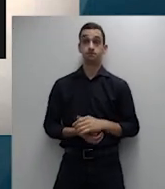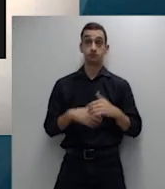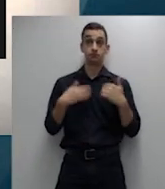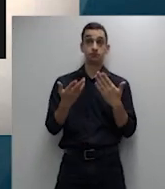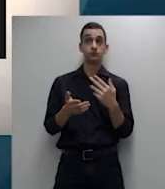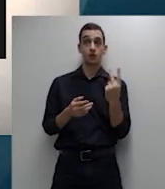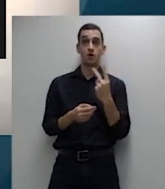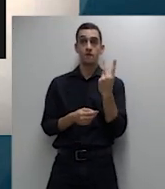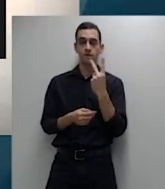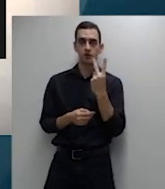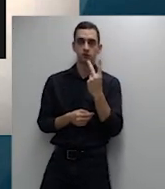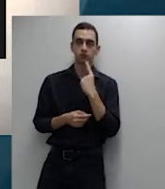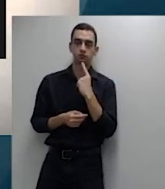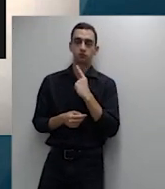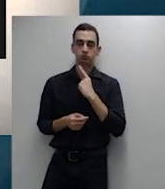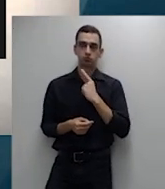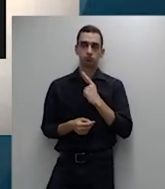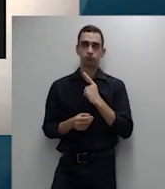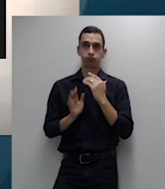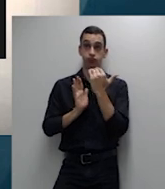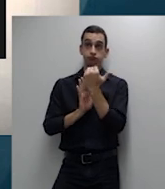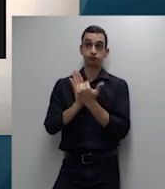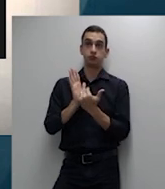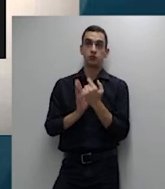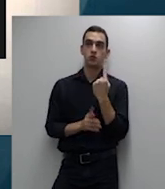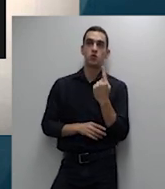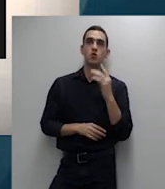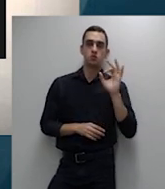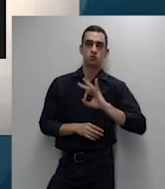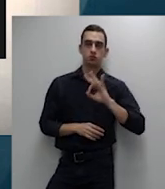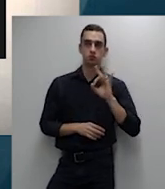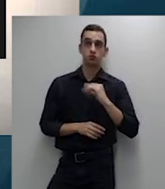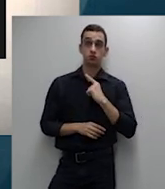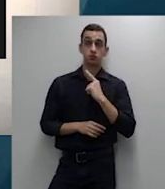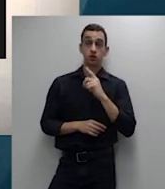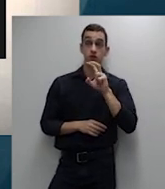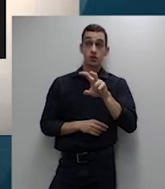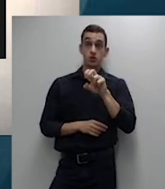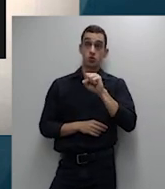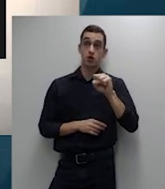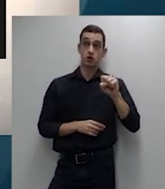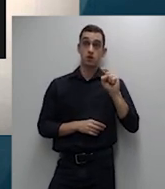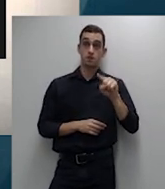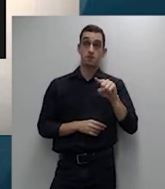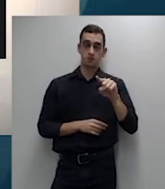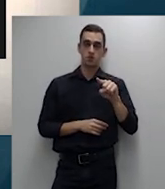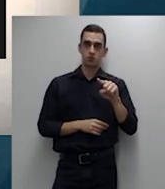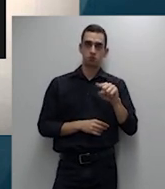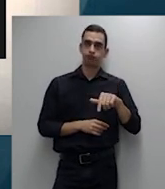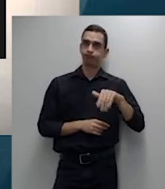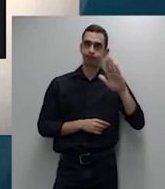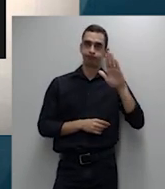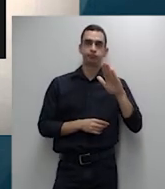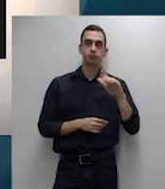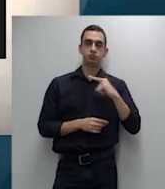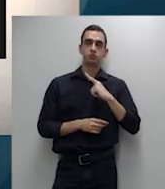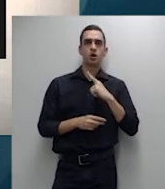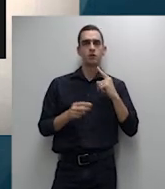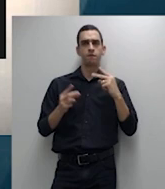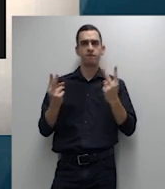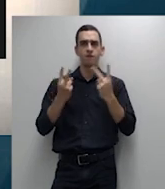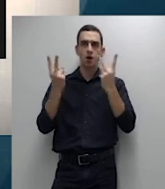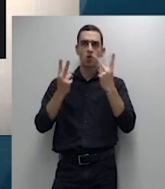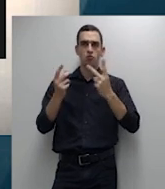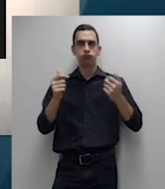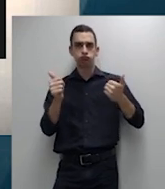merecido acorde foi um por cento e ficará em 581 mil 865 o mapeamento dos dois